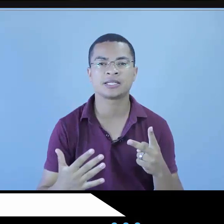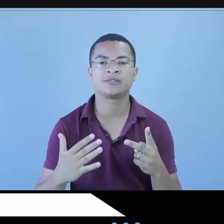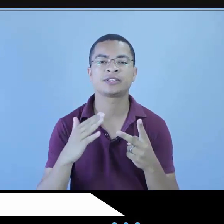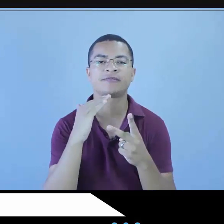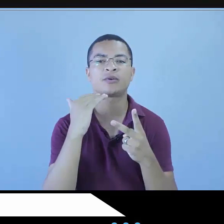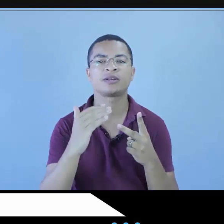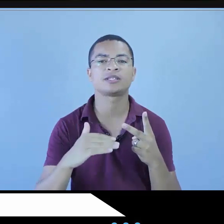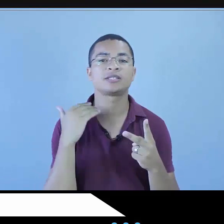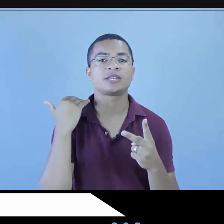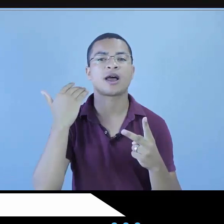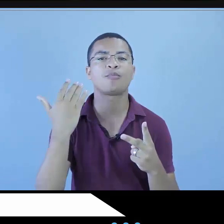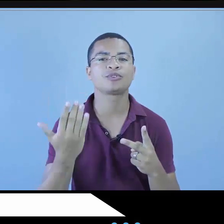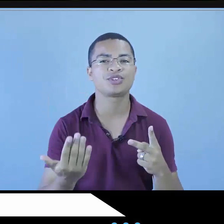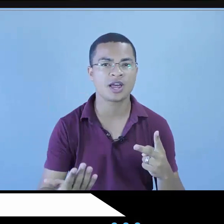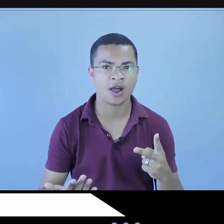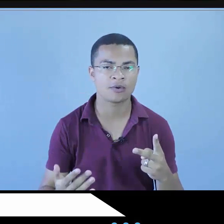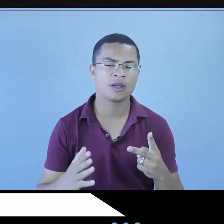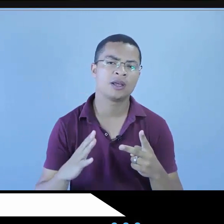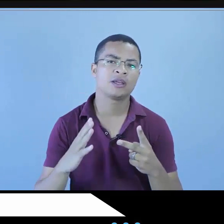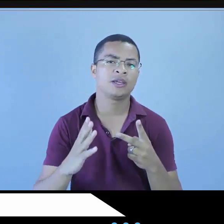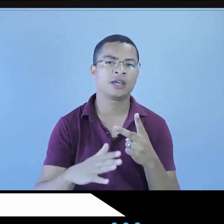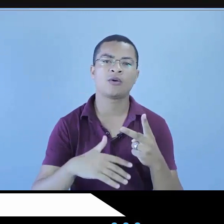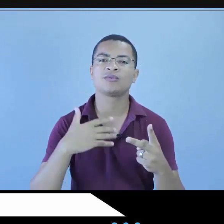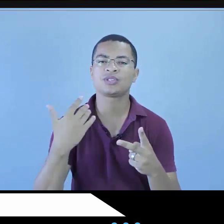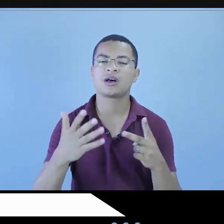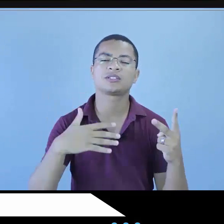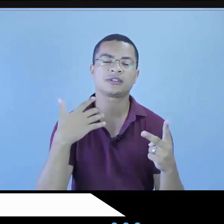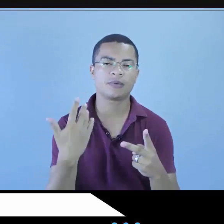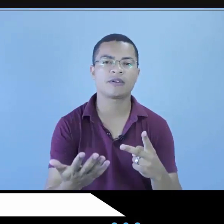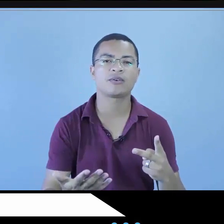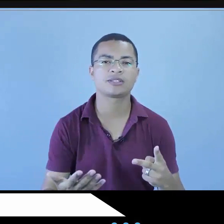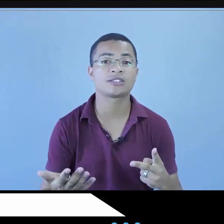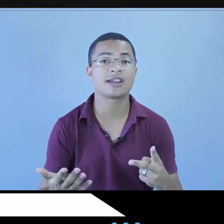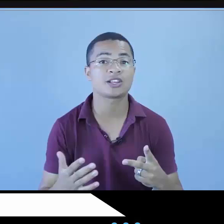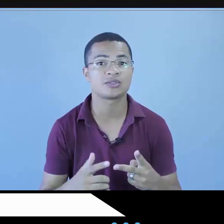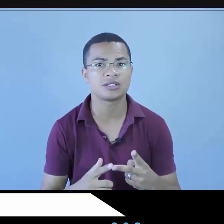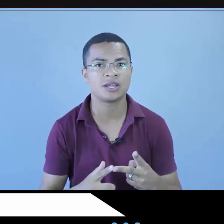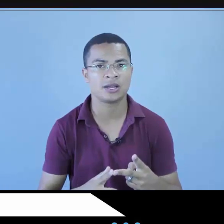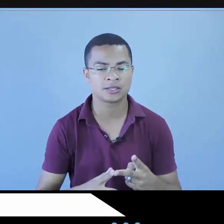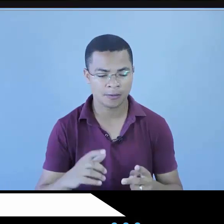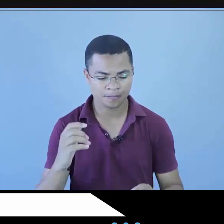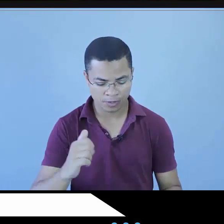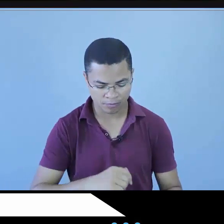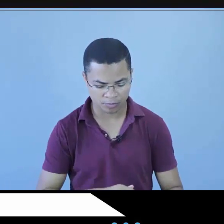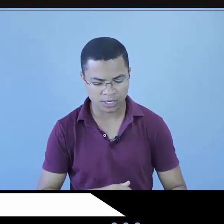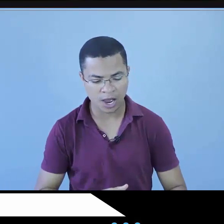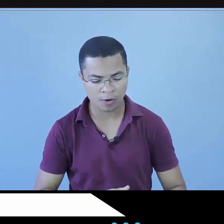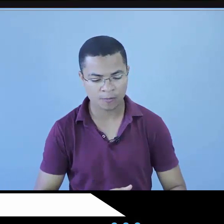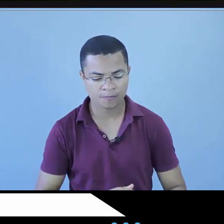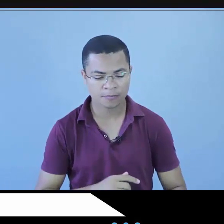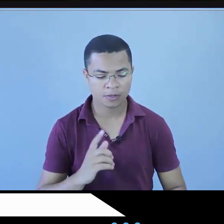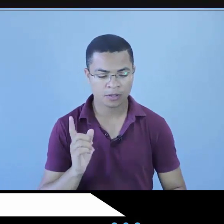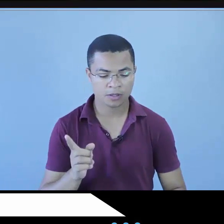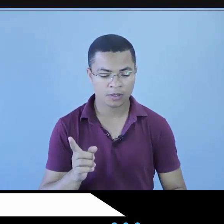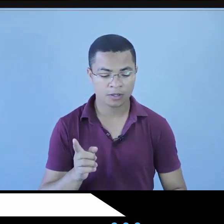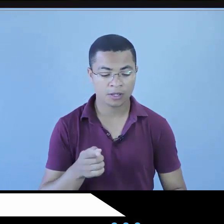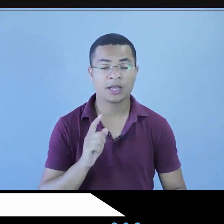essa frase e você vai conhecer sinal por sinal e alguns sinais você também vai conhecer as variações deles. Então vamos lá,